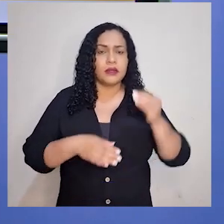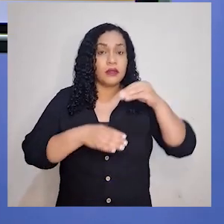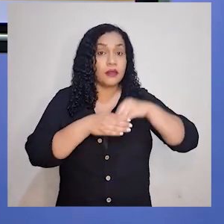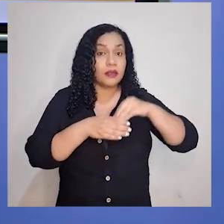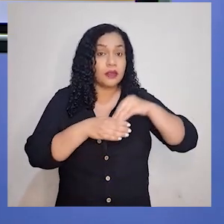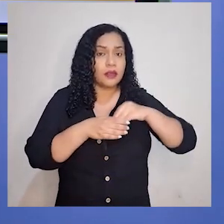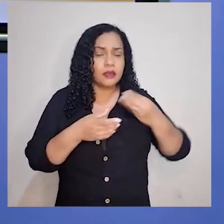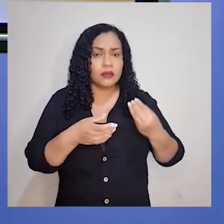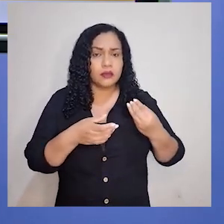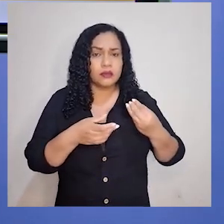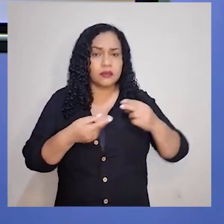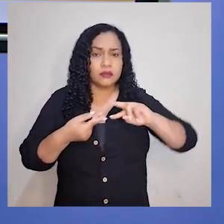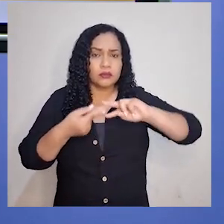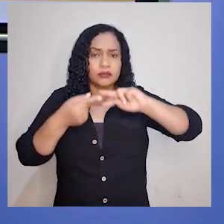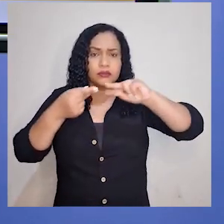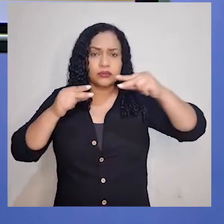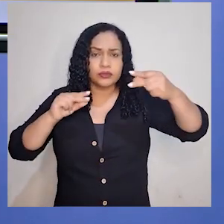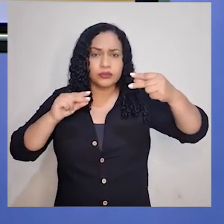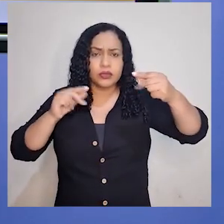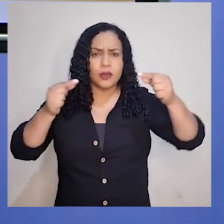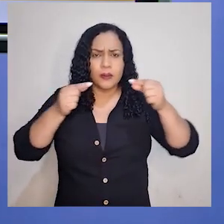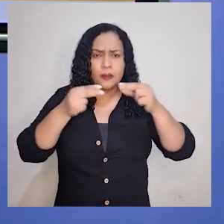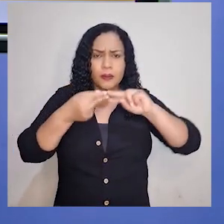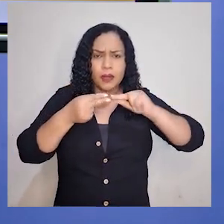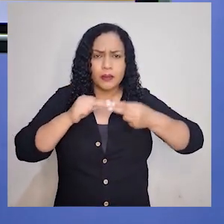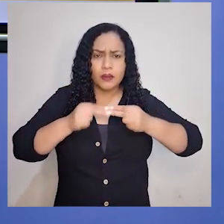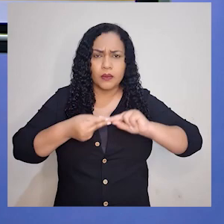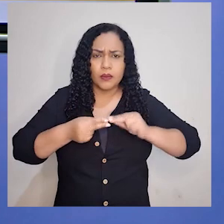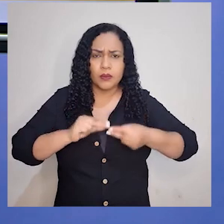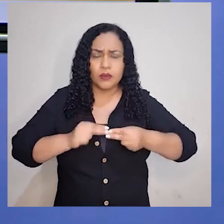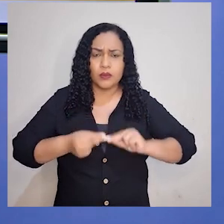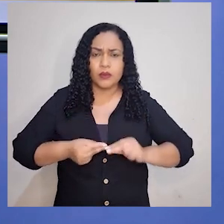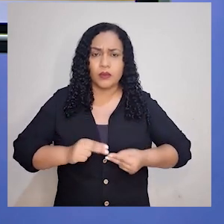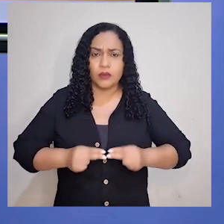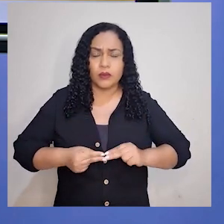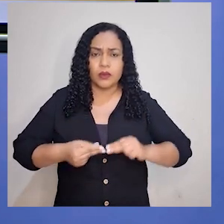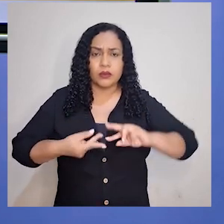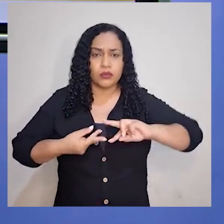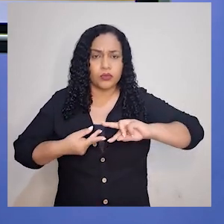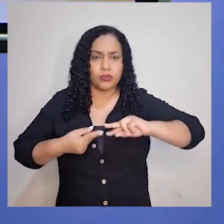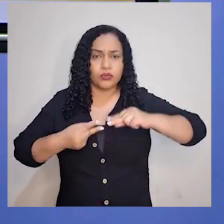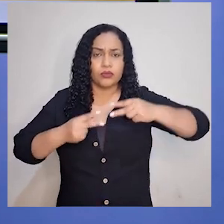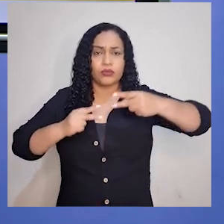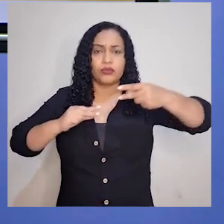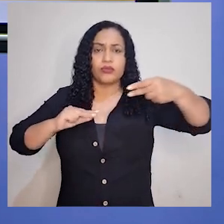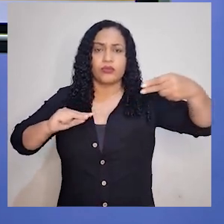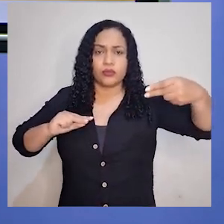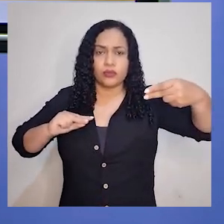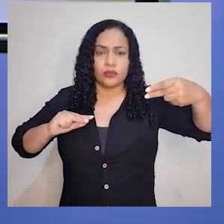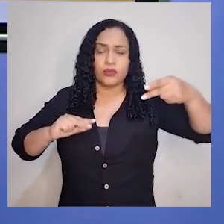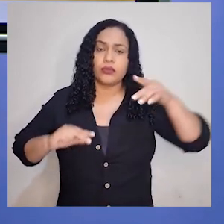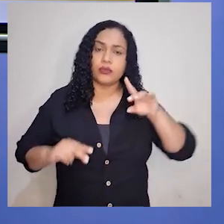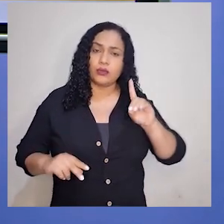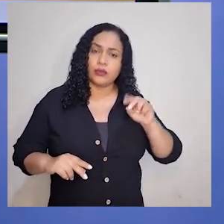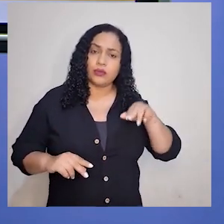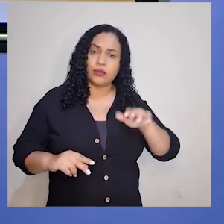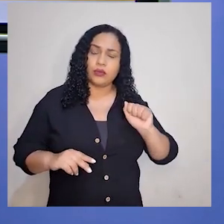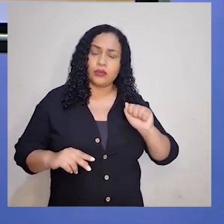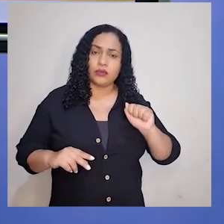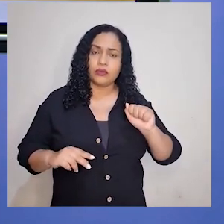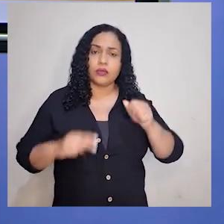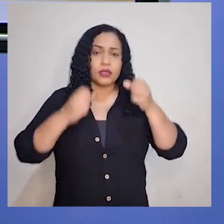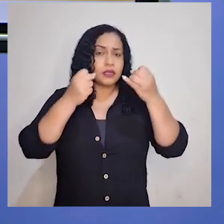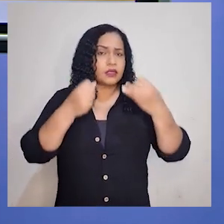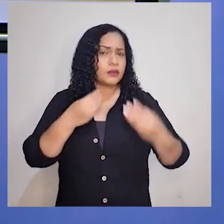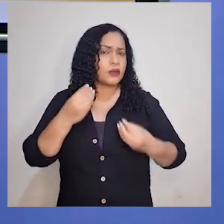Portanto, os genes são formados por sequências especiais dessas bases nitrogenadas que formam o filamento de DNA. Os